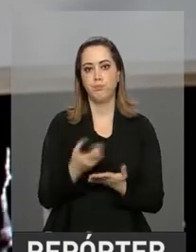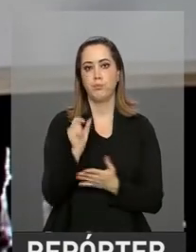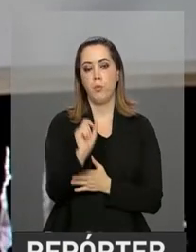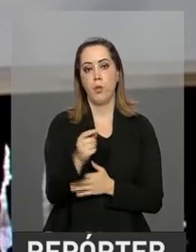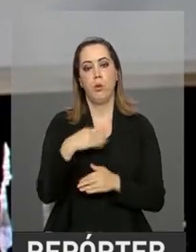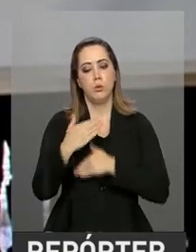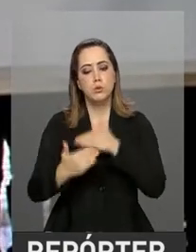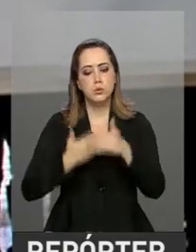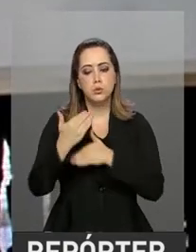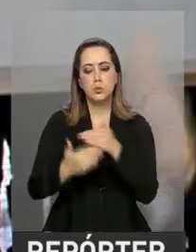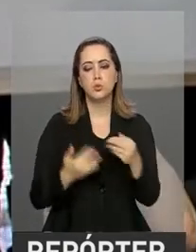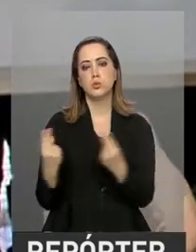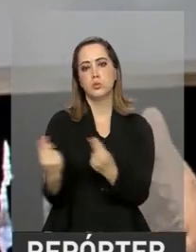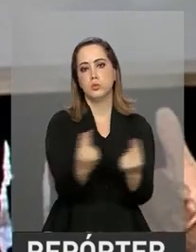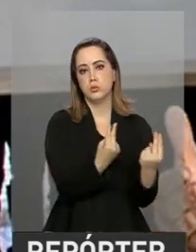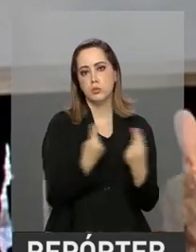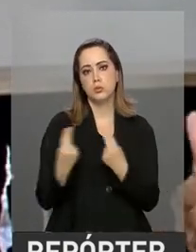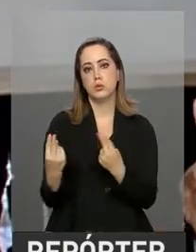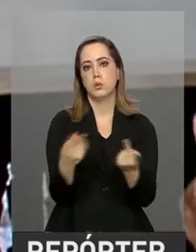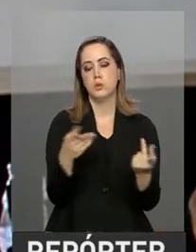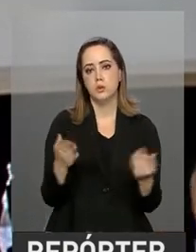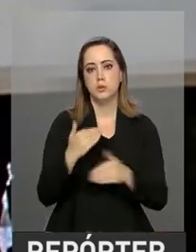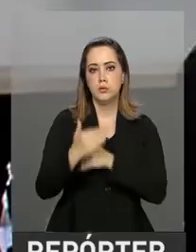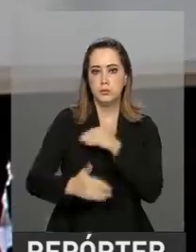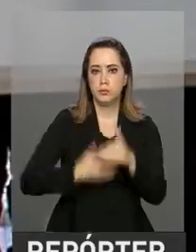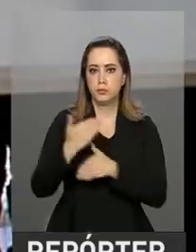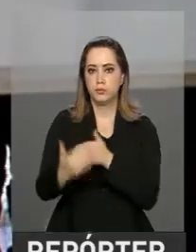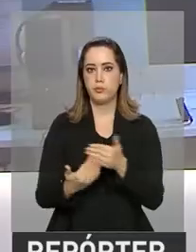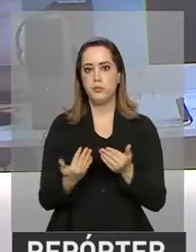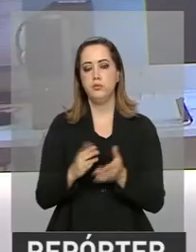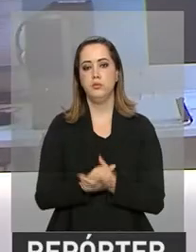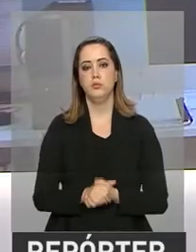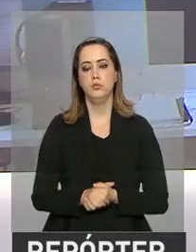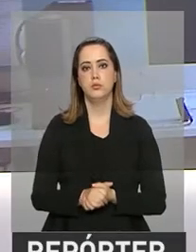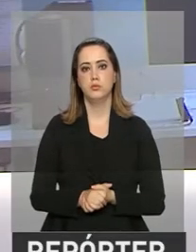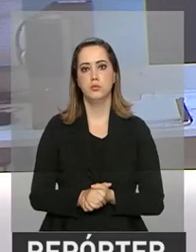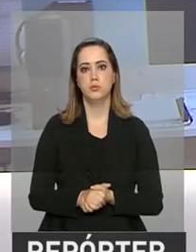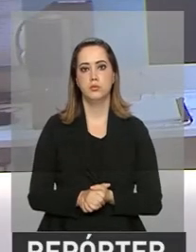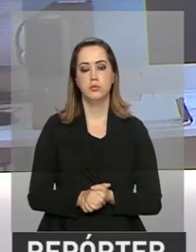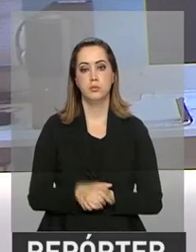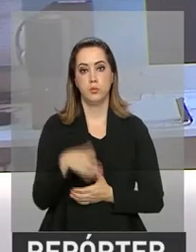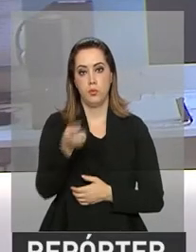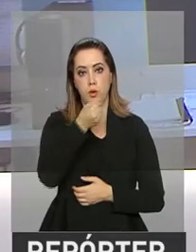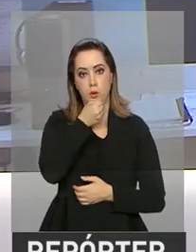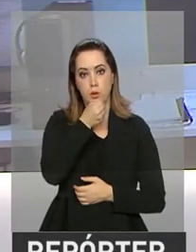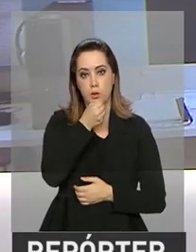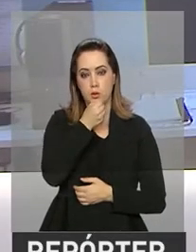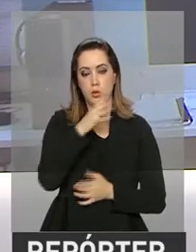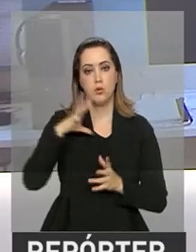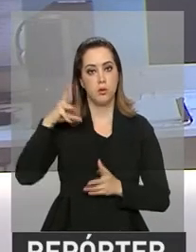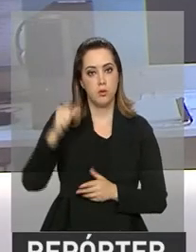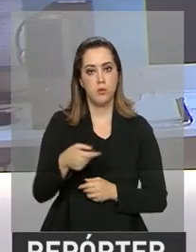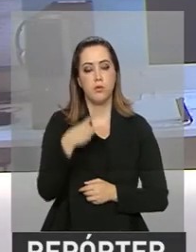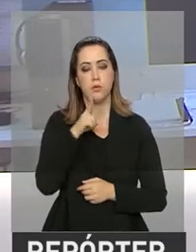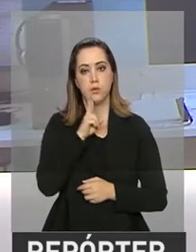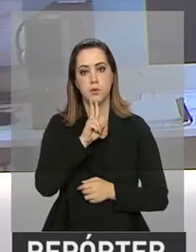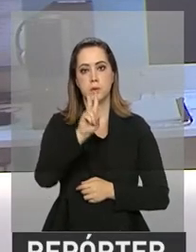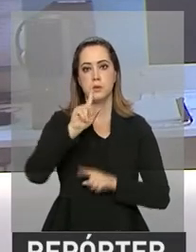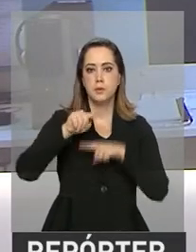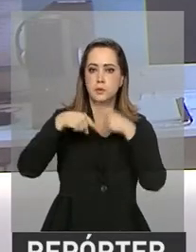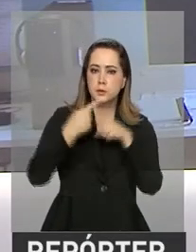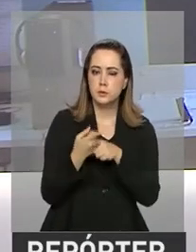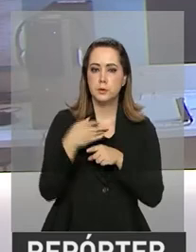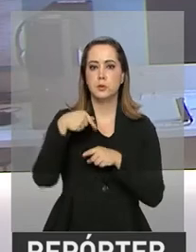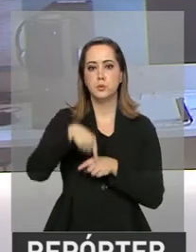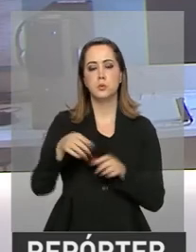como veio até o momento e como estamos prosseguindo aqui nas mesmas condições a entrevista completa com sérgio chegou e você acompanha dentro